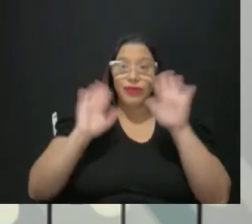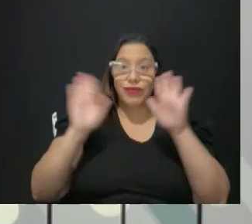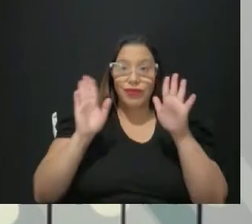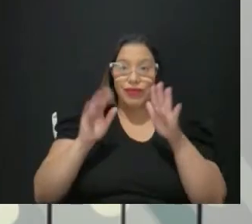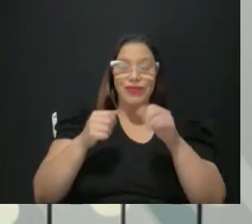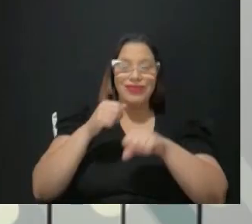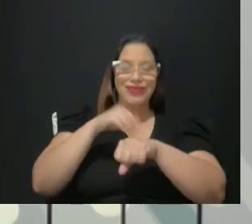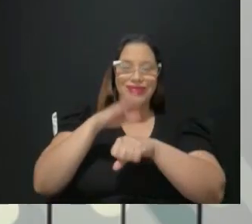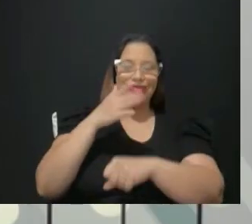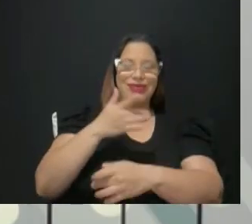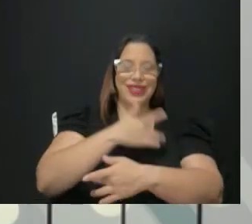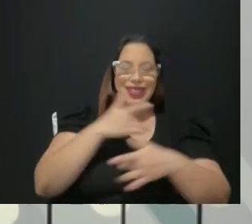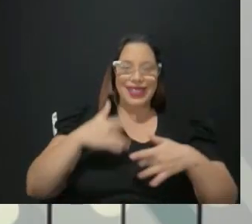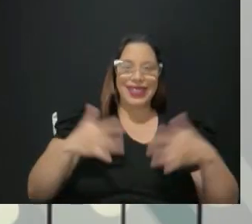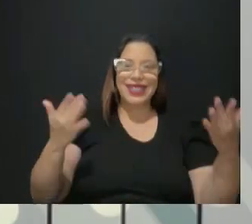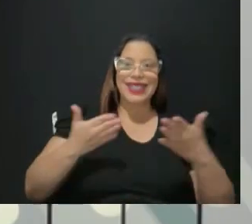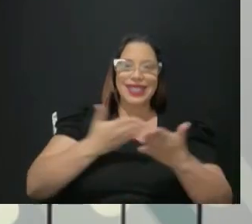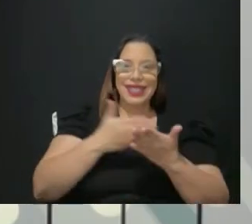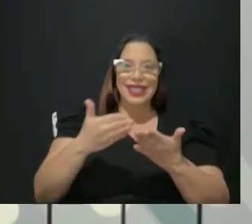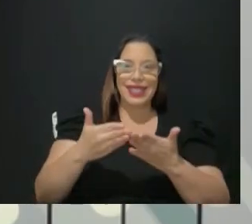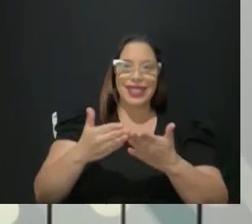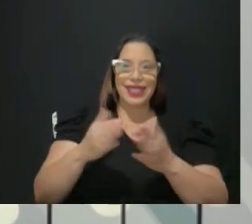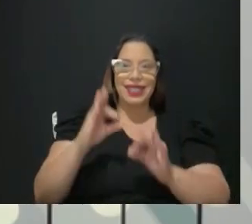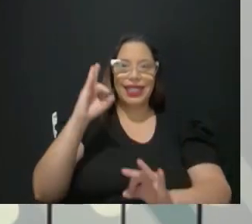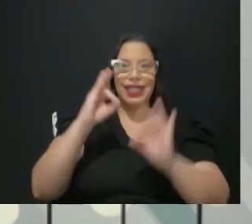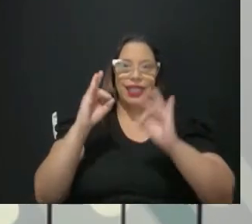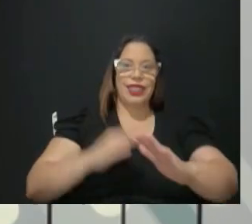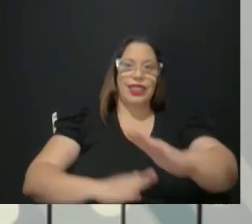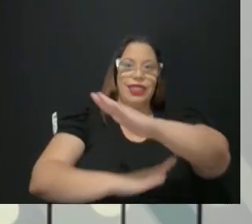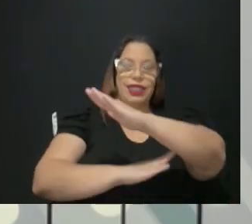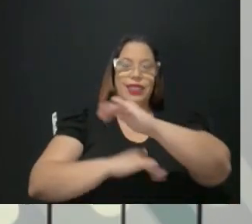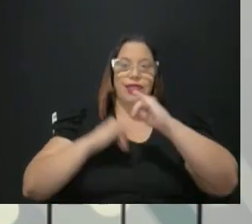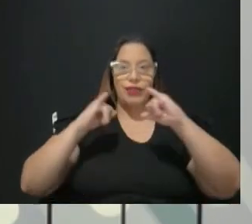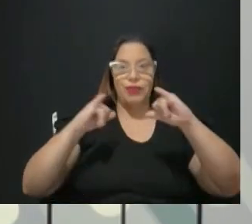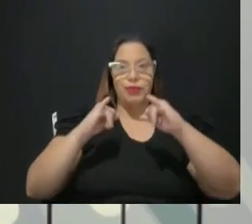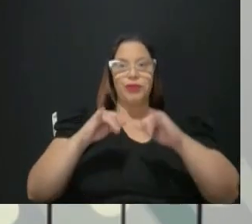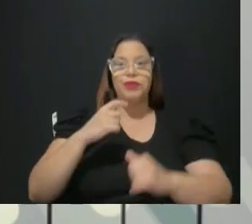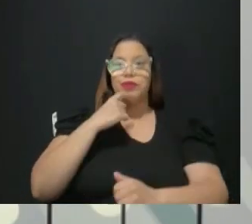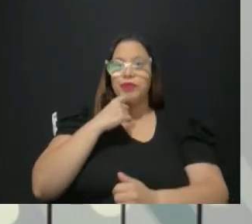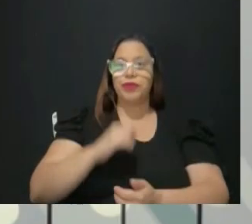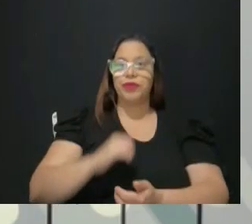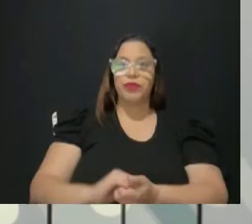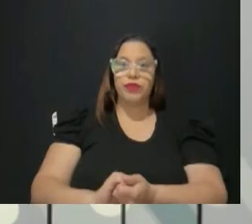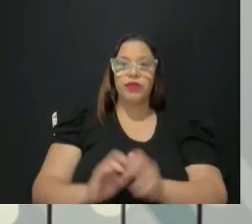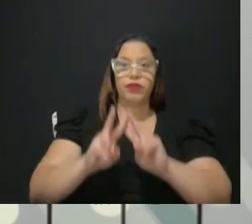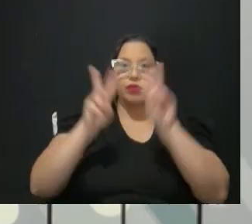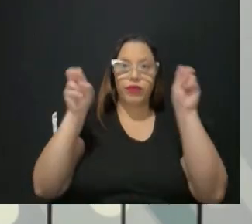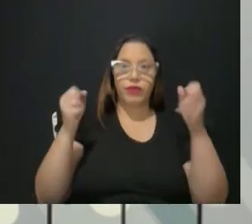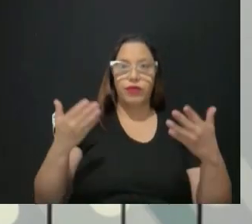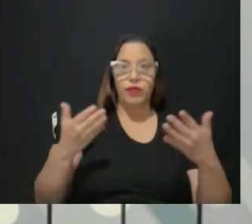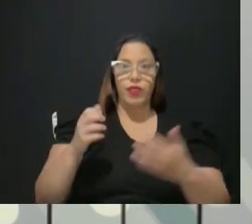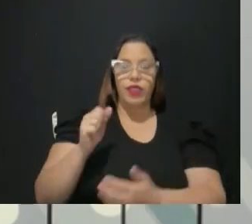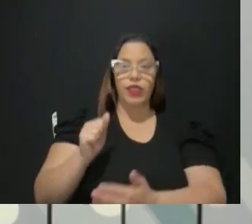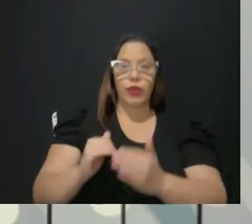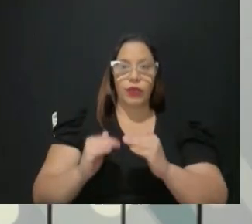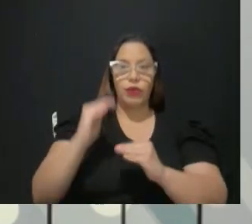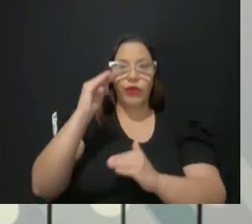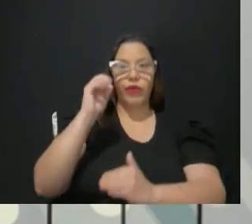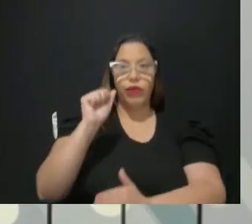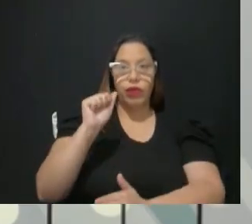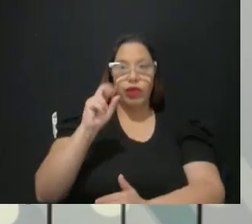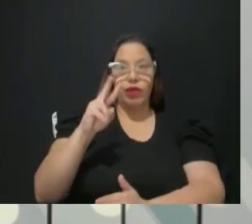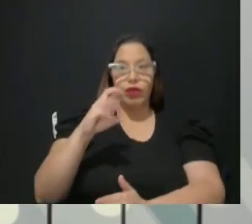Olá pessoal, mais um Saúde Agora, começando aqui na programação da TV Câmara Campinas. E o tema de hoje é o aumento